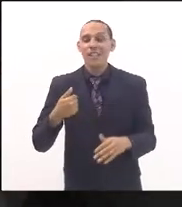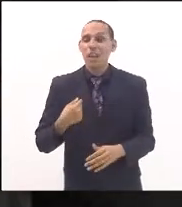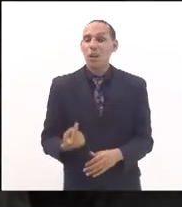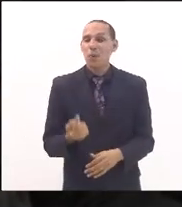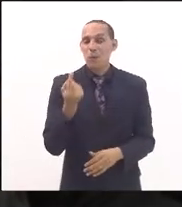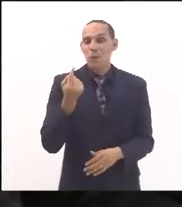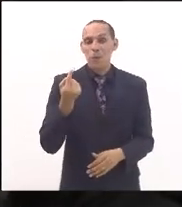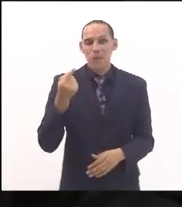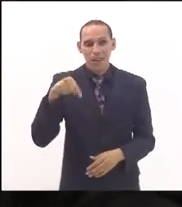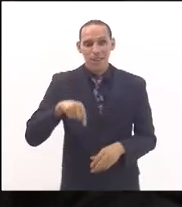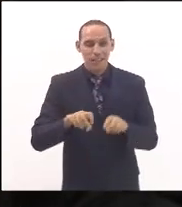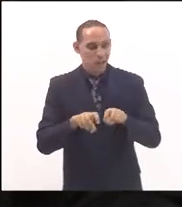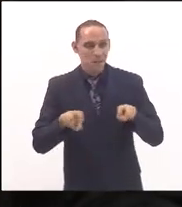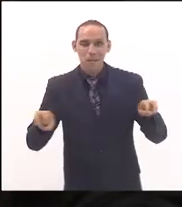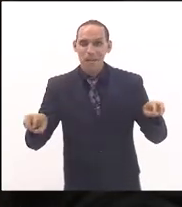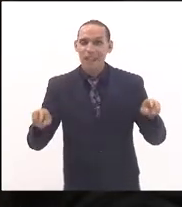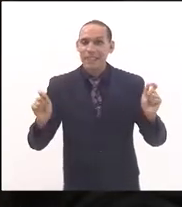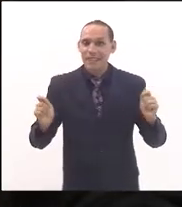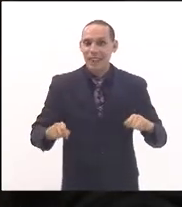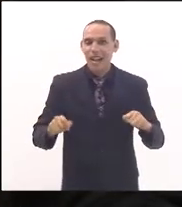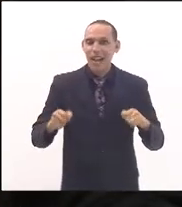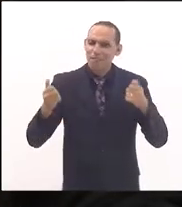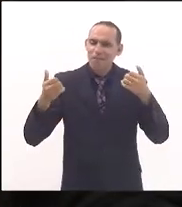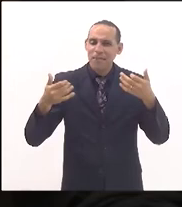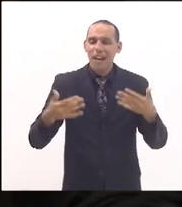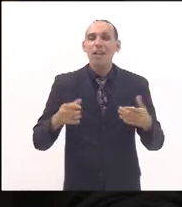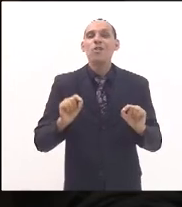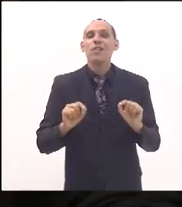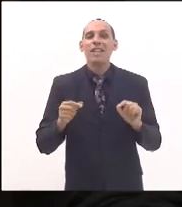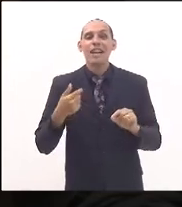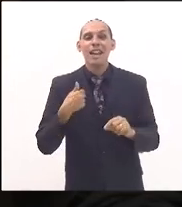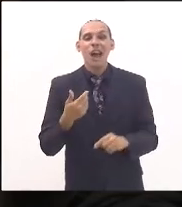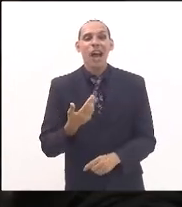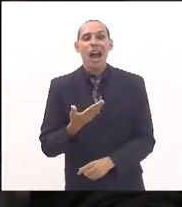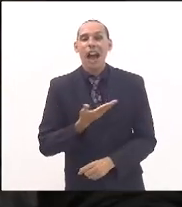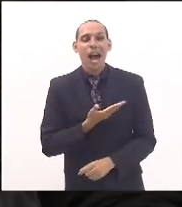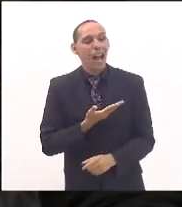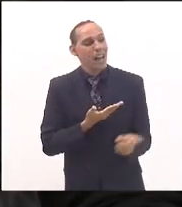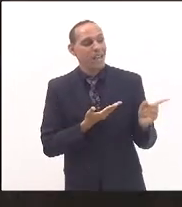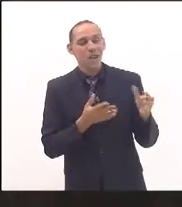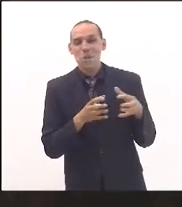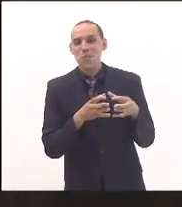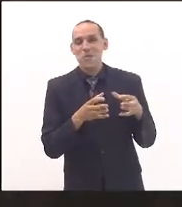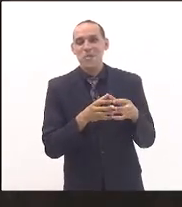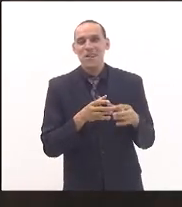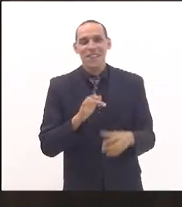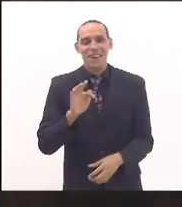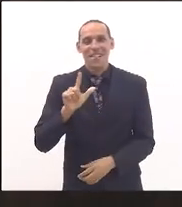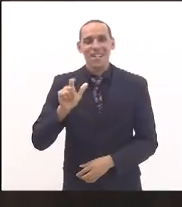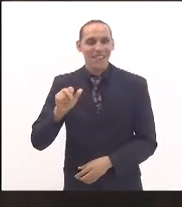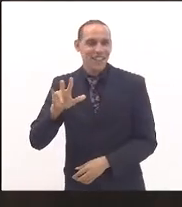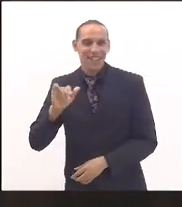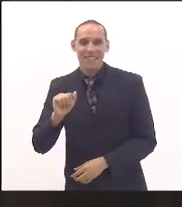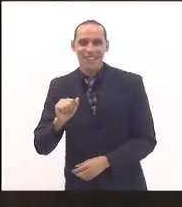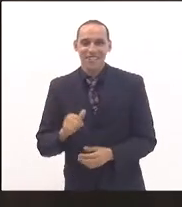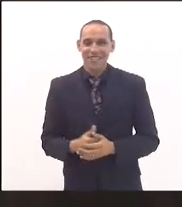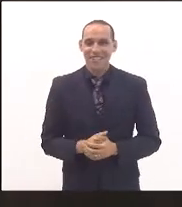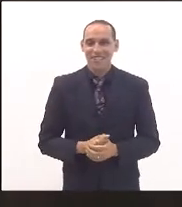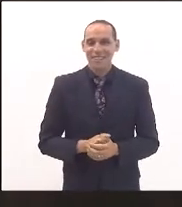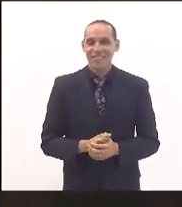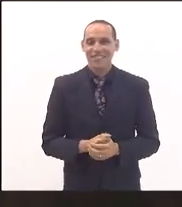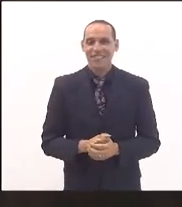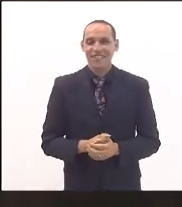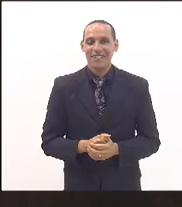aqui nessa mesa que posso dizer que foi colega de Turma da Flávia Aguiar